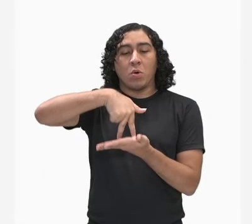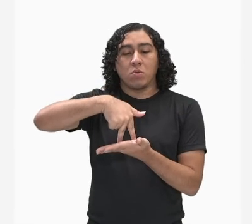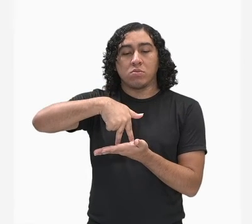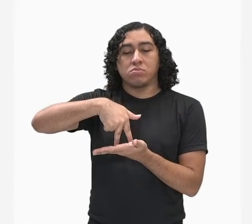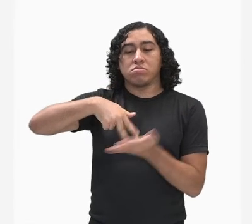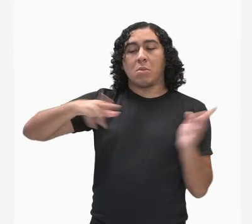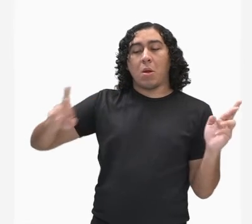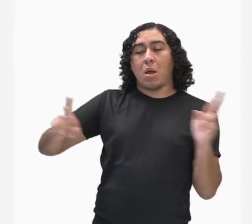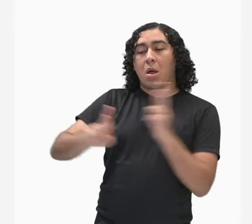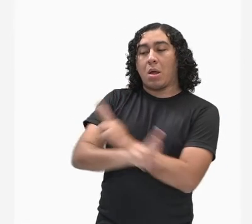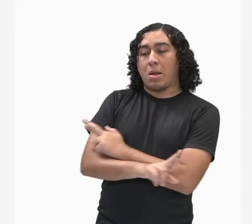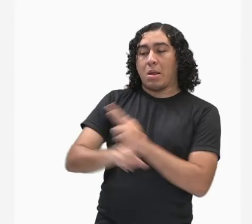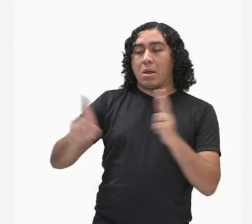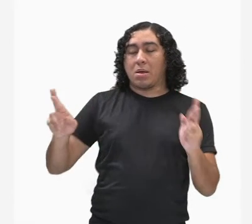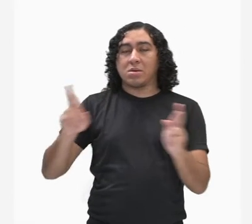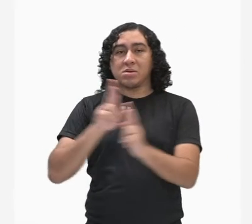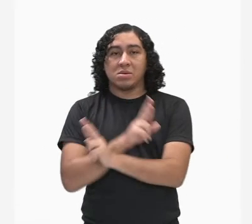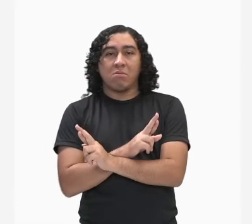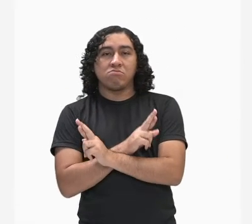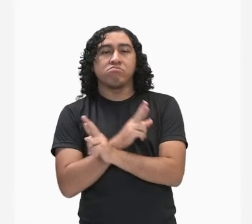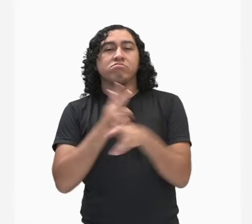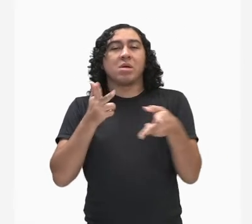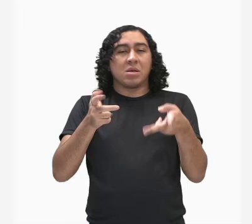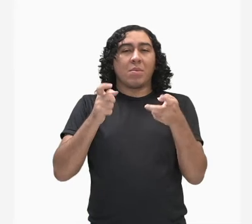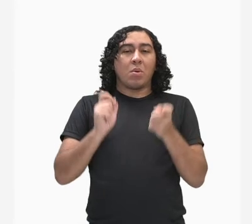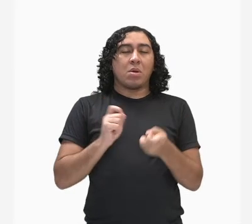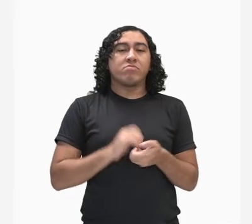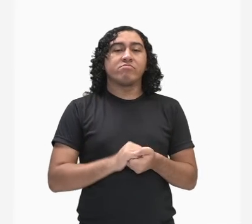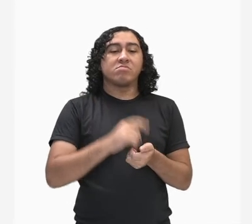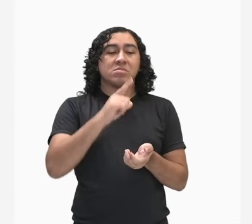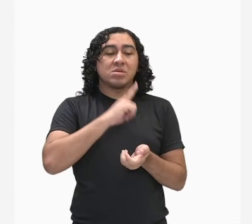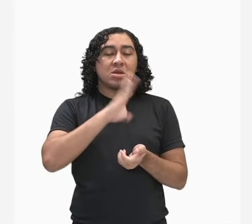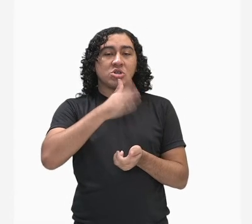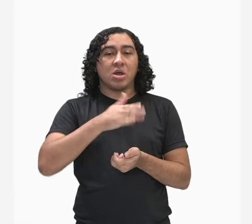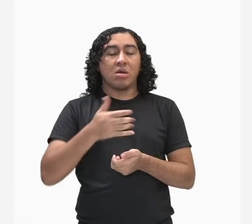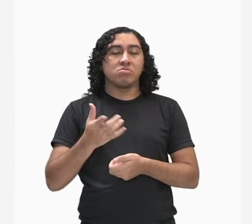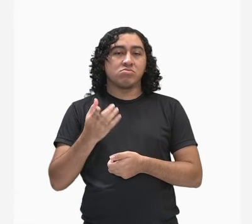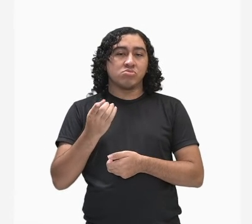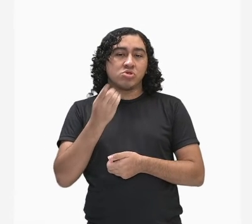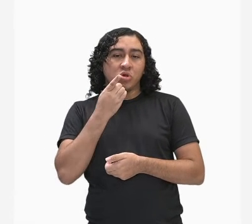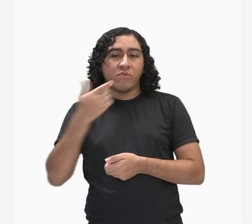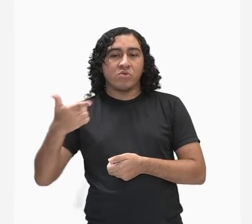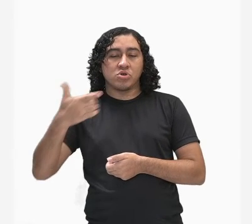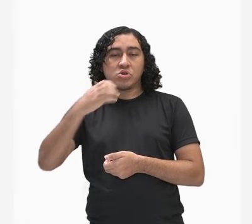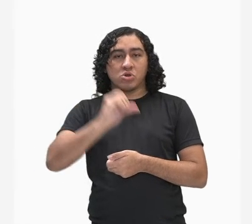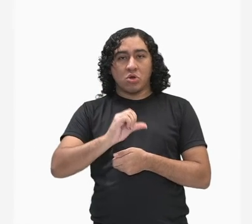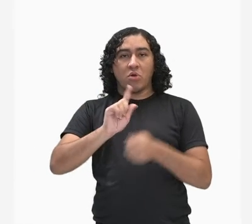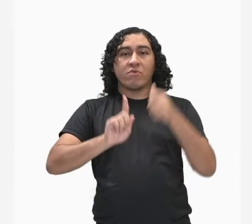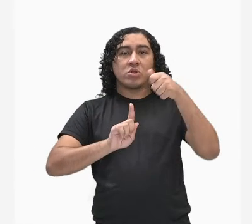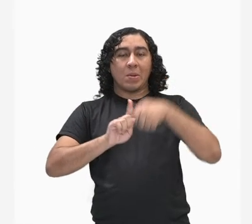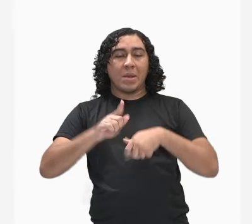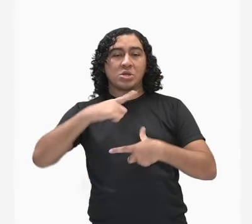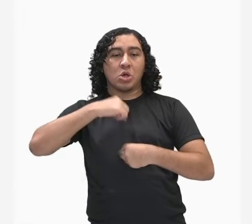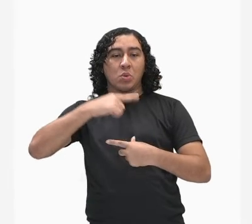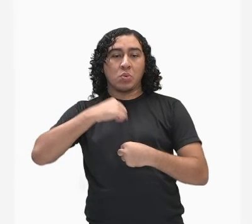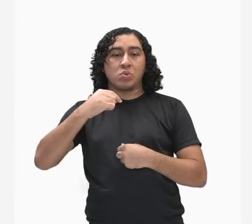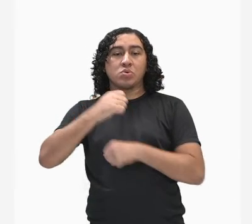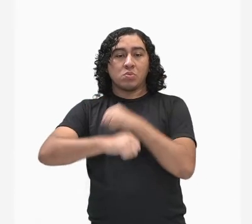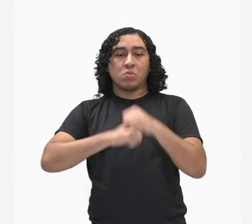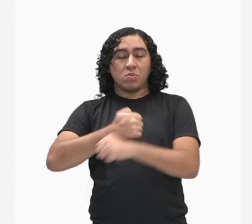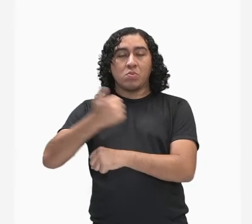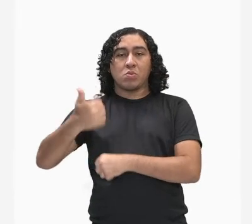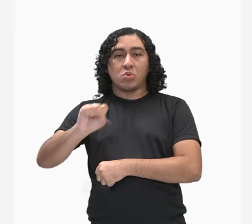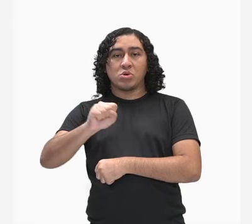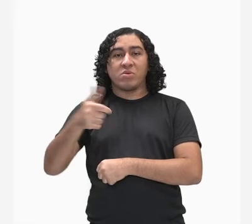e viabilizou a assinatura em 29 de agosto de 1825, o chamado Tratado de Paz